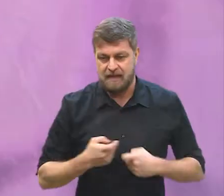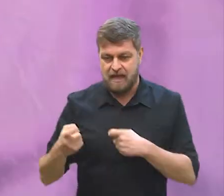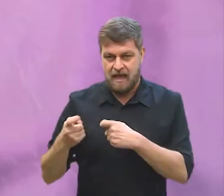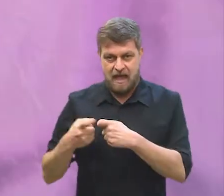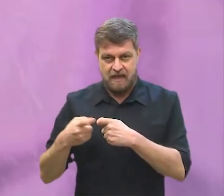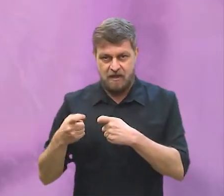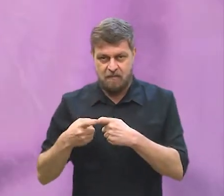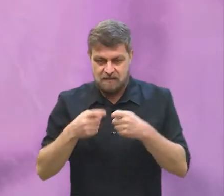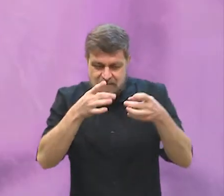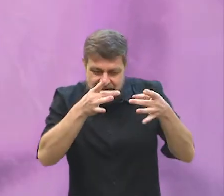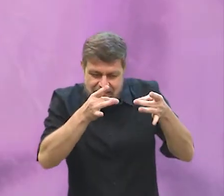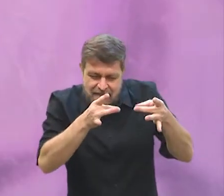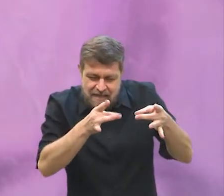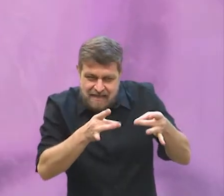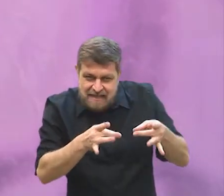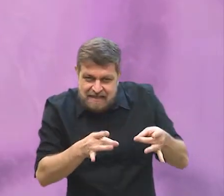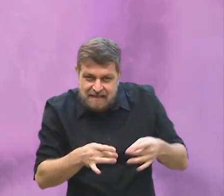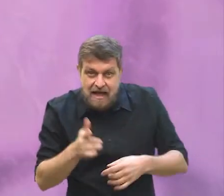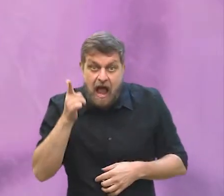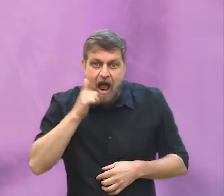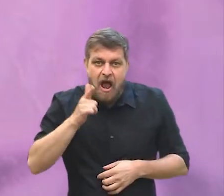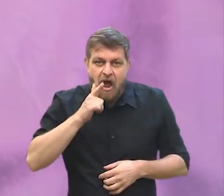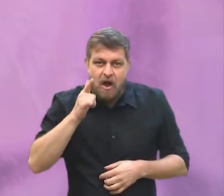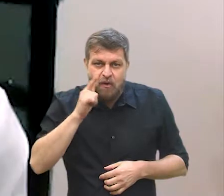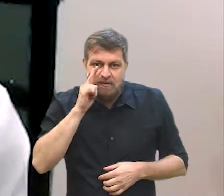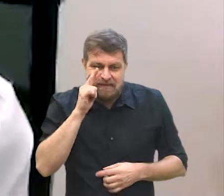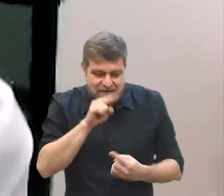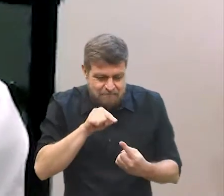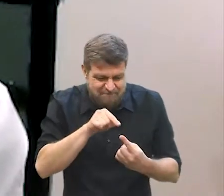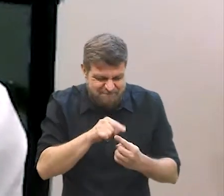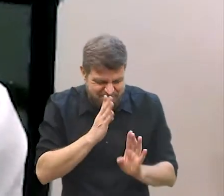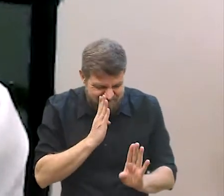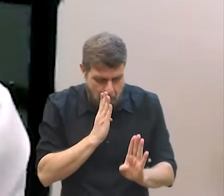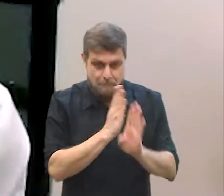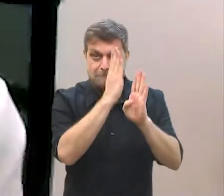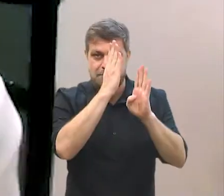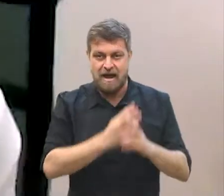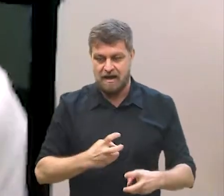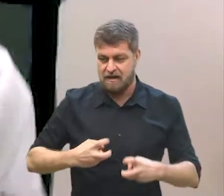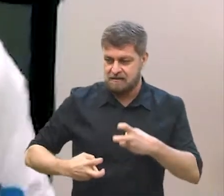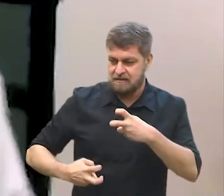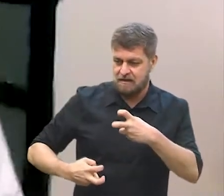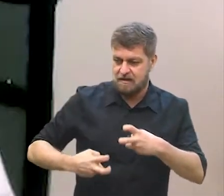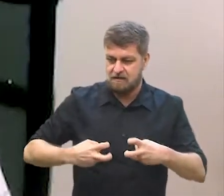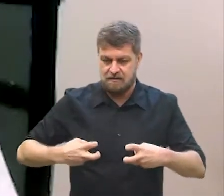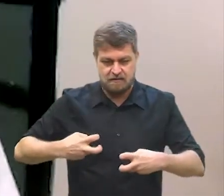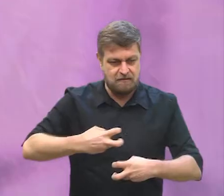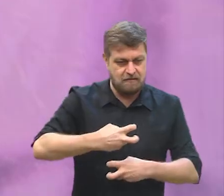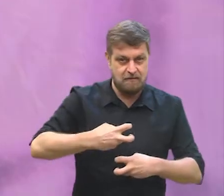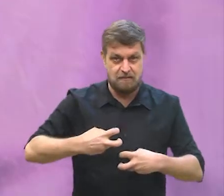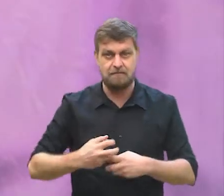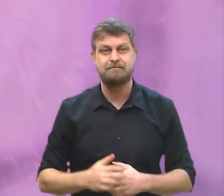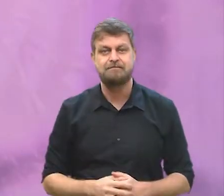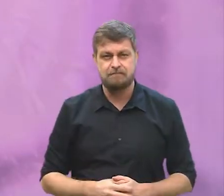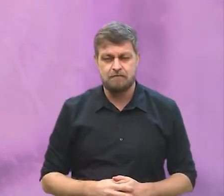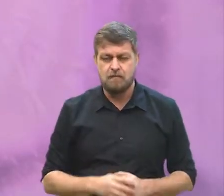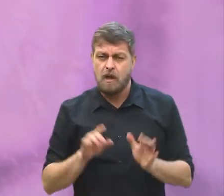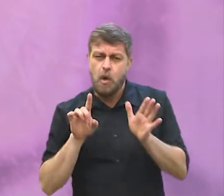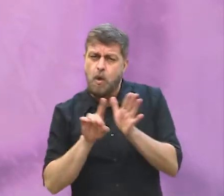ter mais destreza, consegue ter mais precisão usando o robô, usando a cirurgia robótica. É isso que eu ia